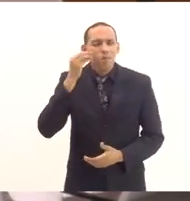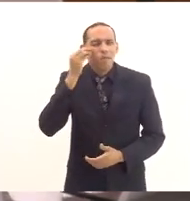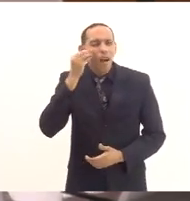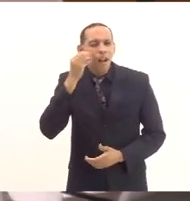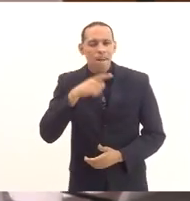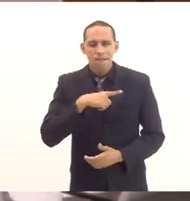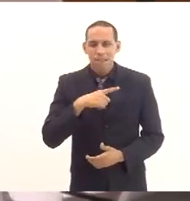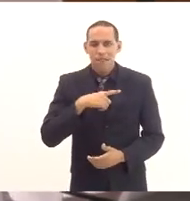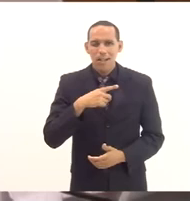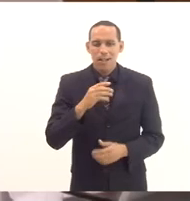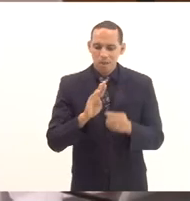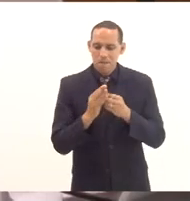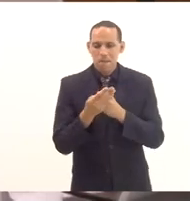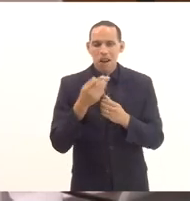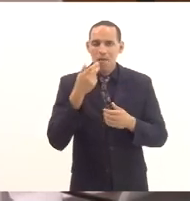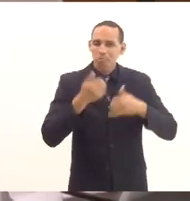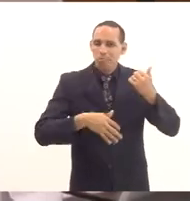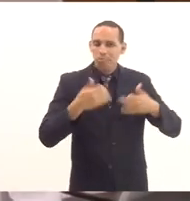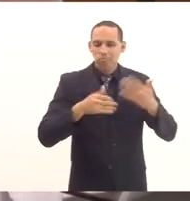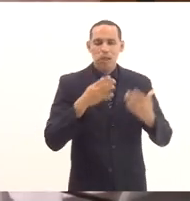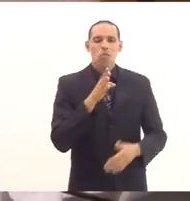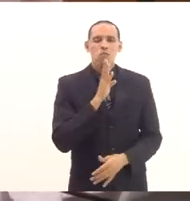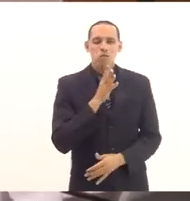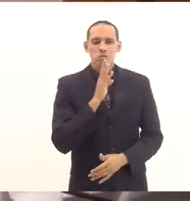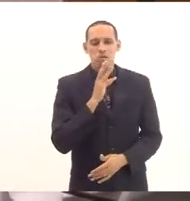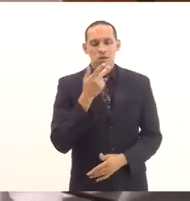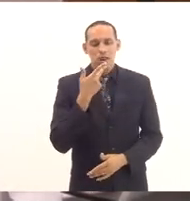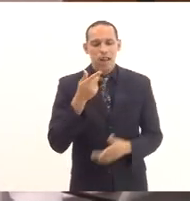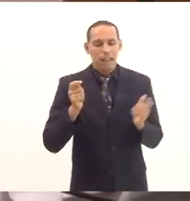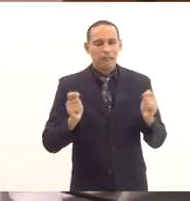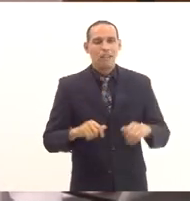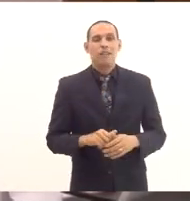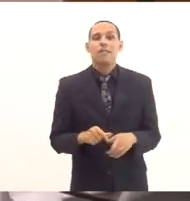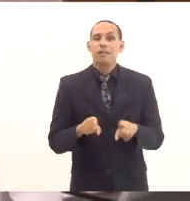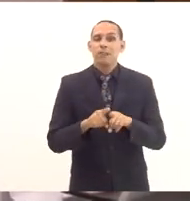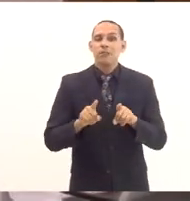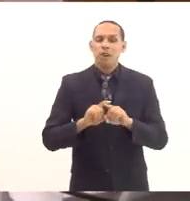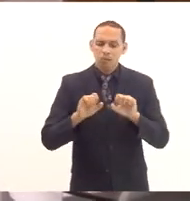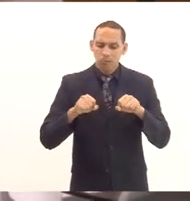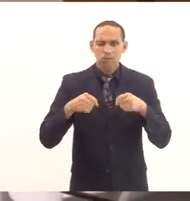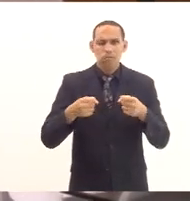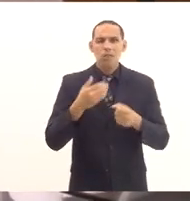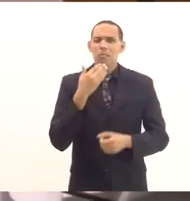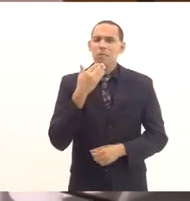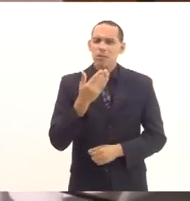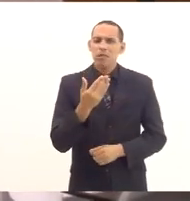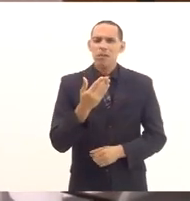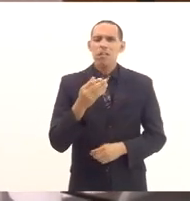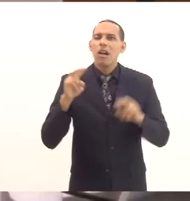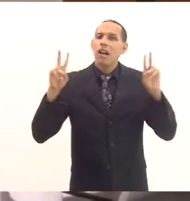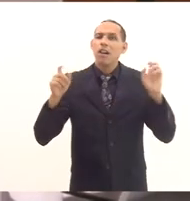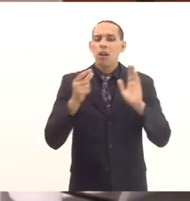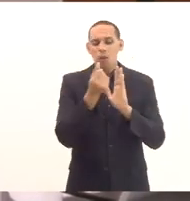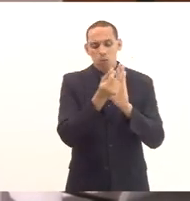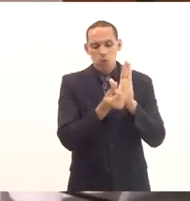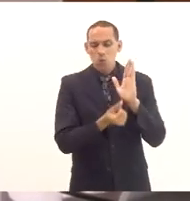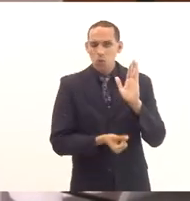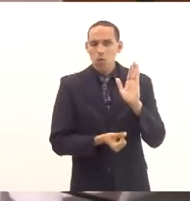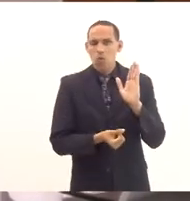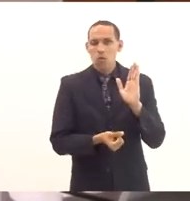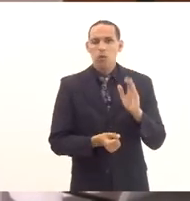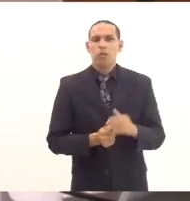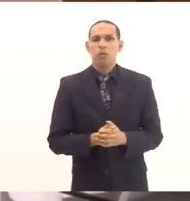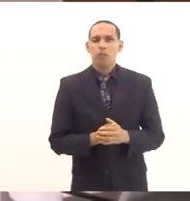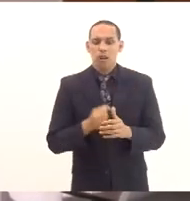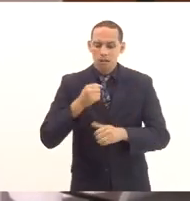poder falar sobre o bairro em relação que reforçar o pedido da questão orçamentária que é uma preocupação que nós temos relação